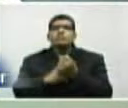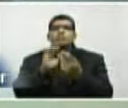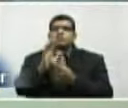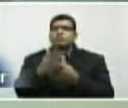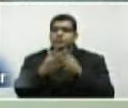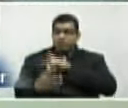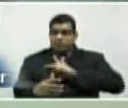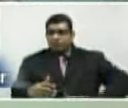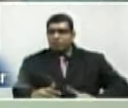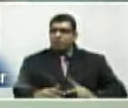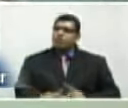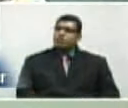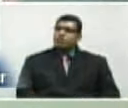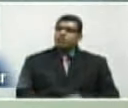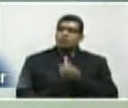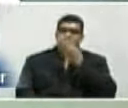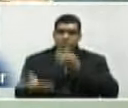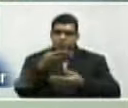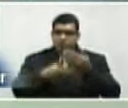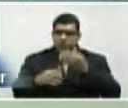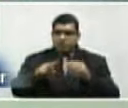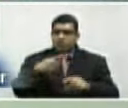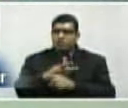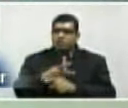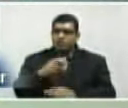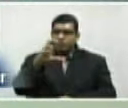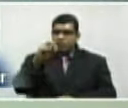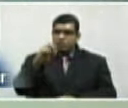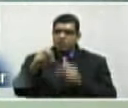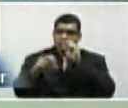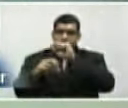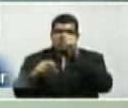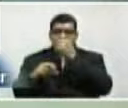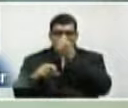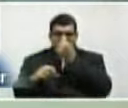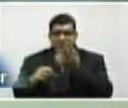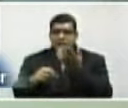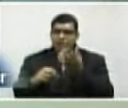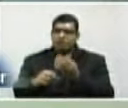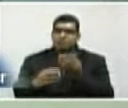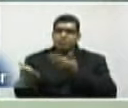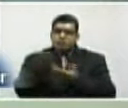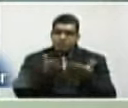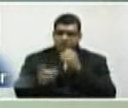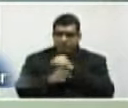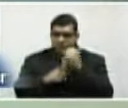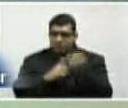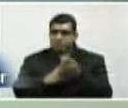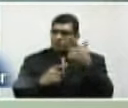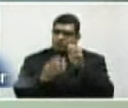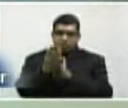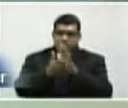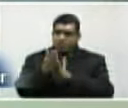poder público, em relação aos outros 50%, que é o recurso da ação social,